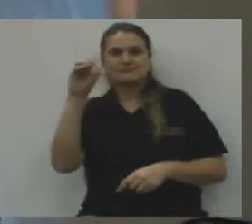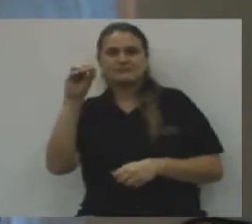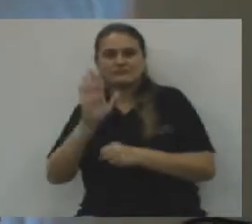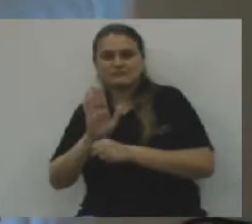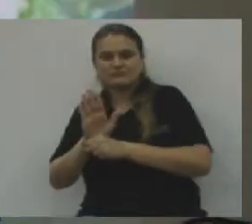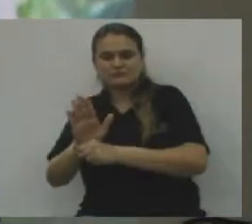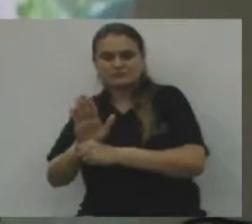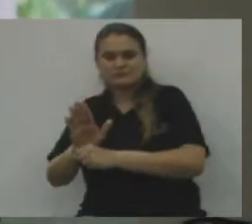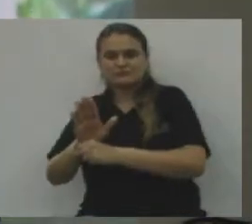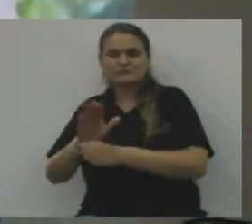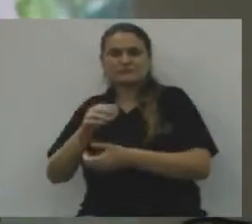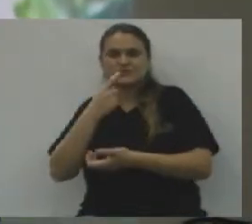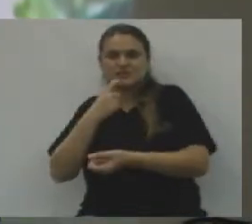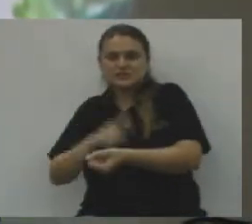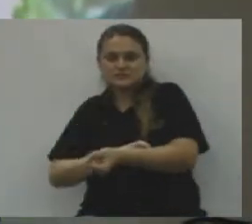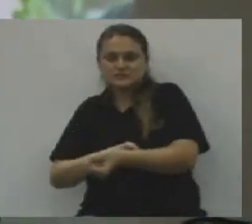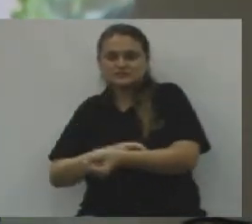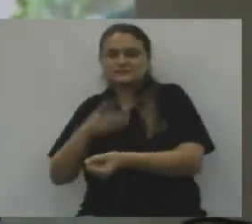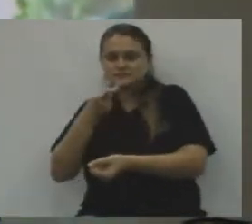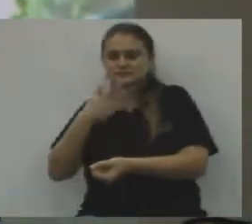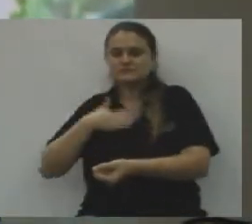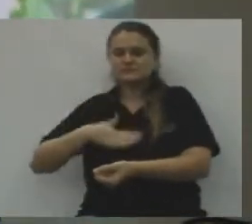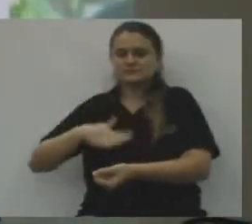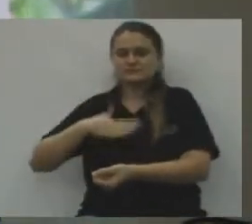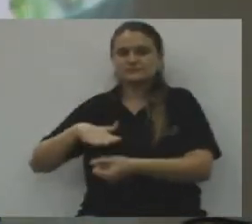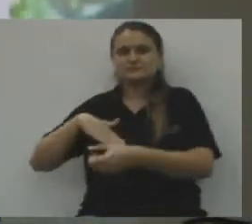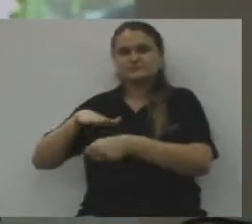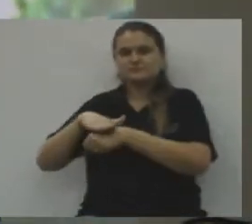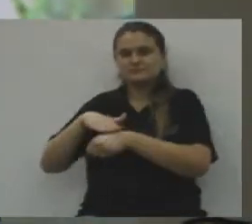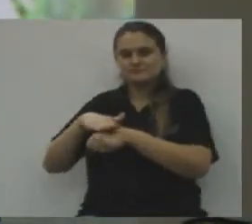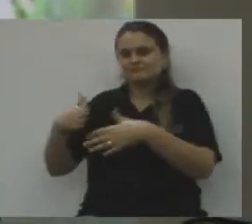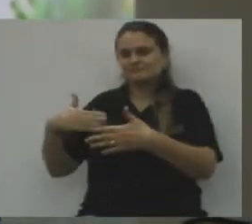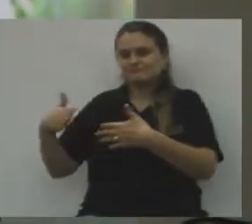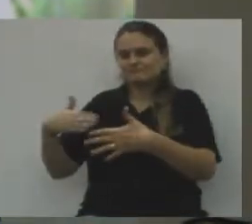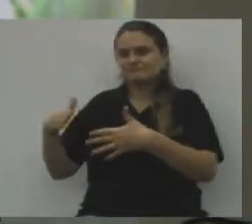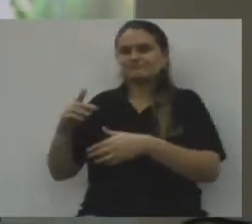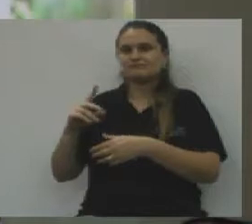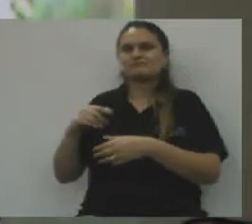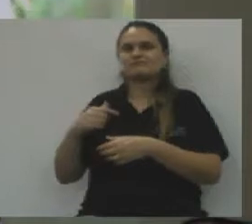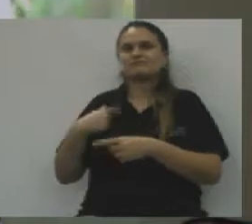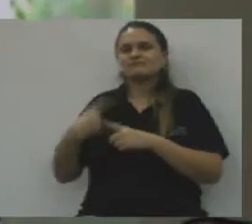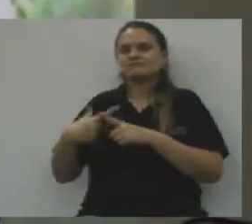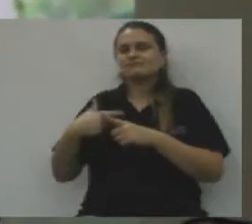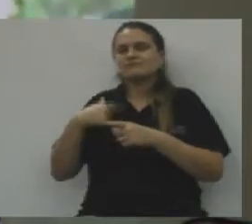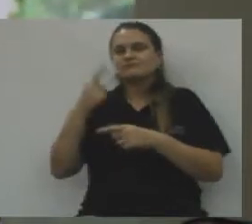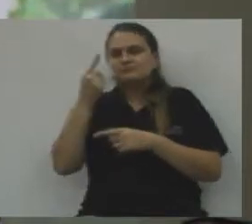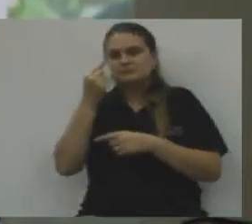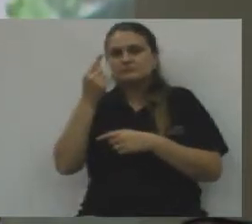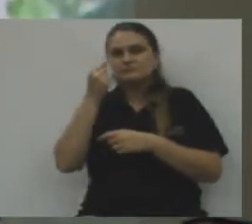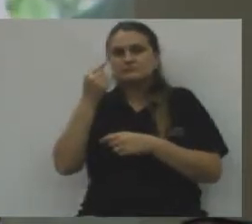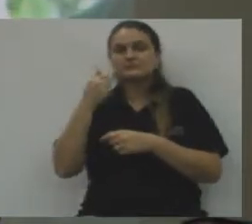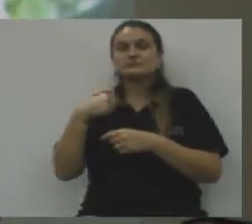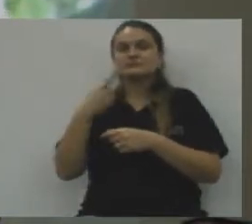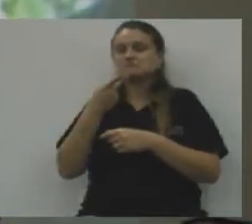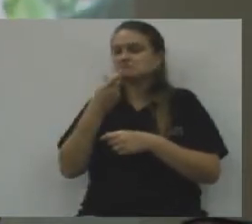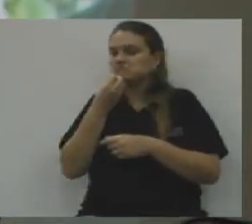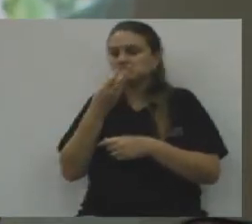estancando o sangramento. E ele ficou me tranquilizando, conversando comigo para que eu não viesse a dormir. Então foi